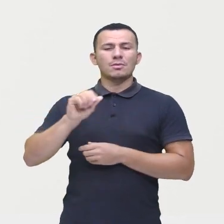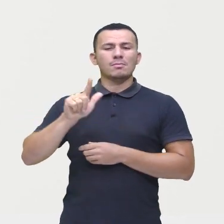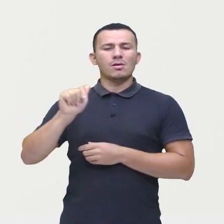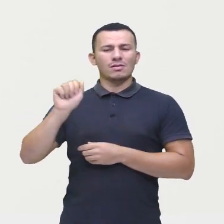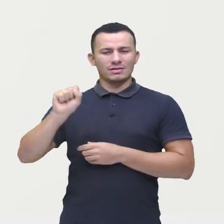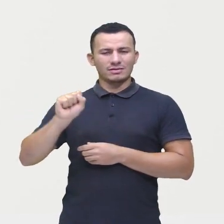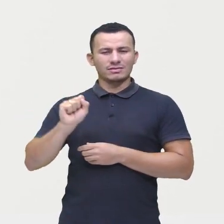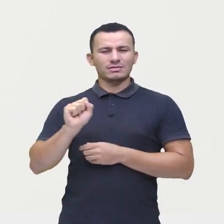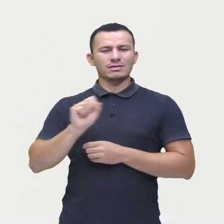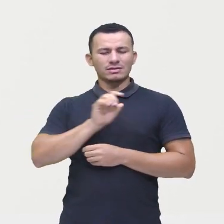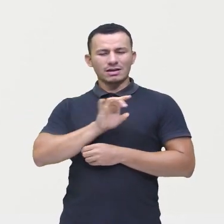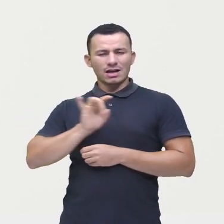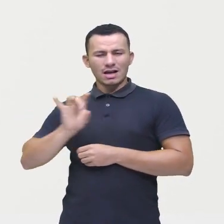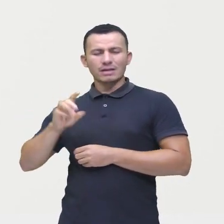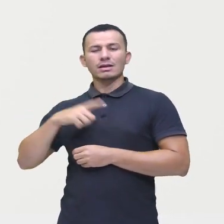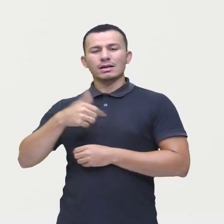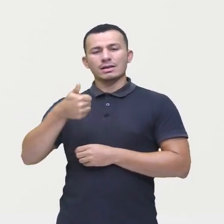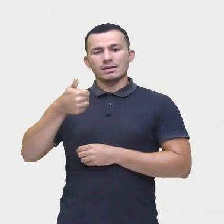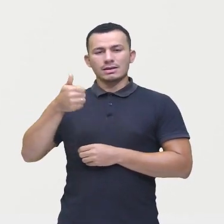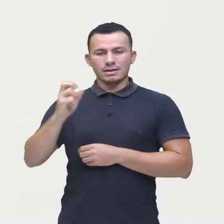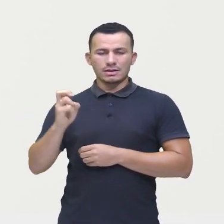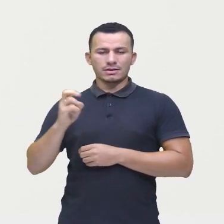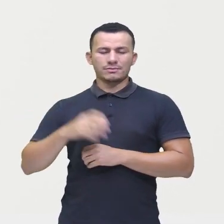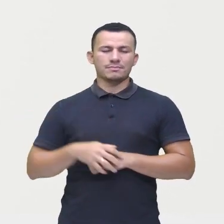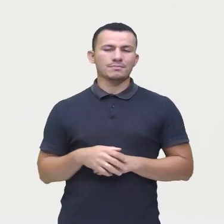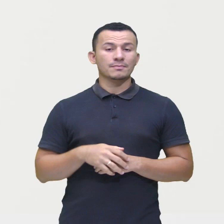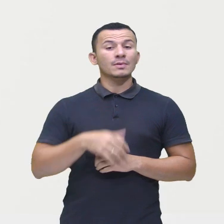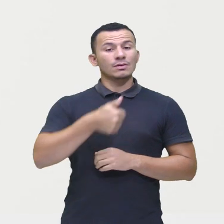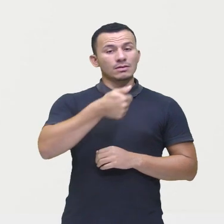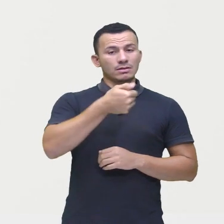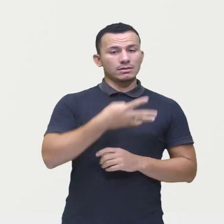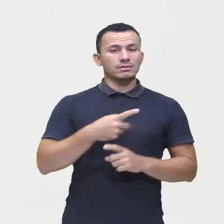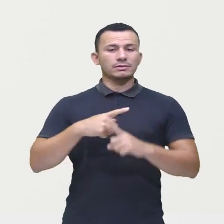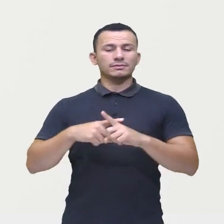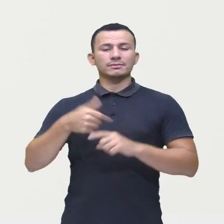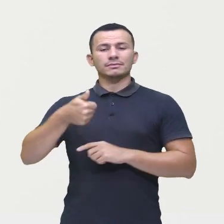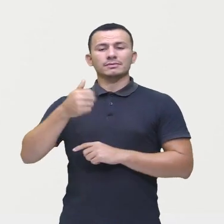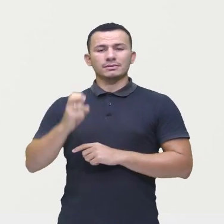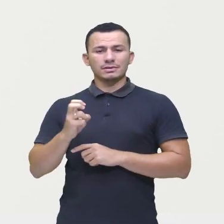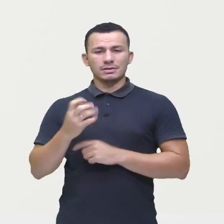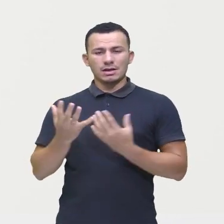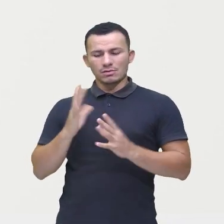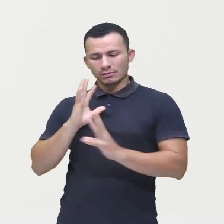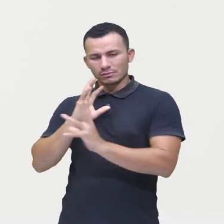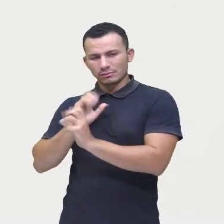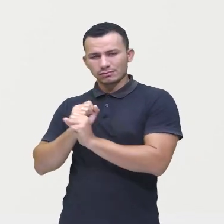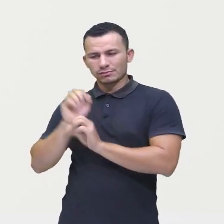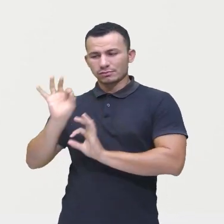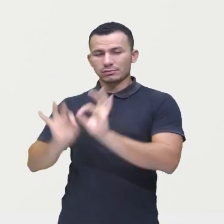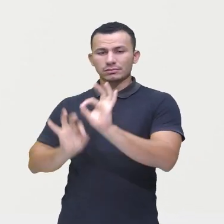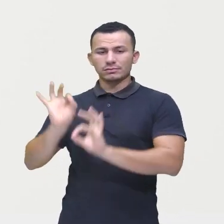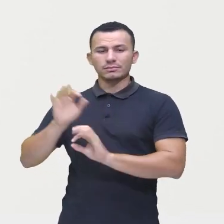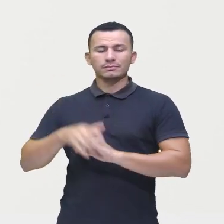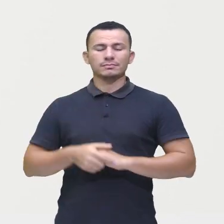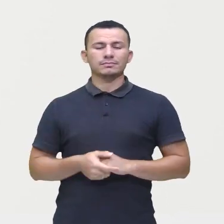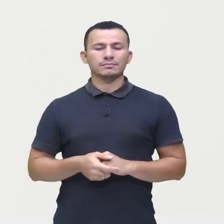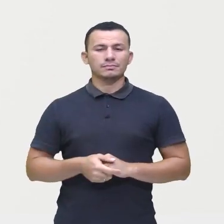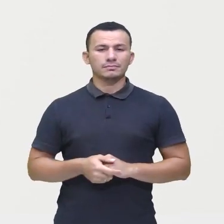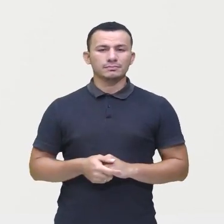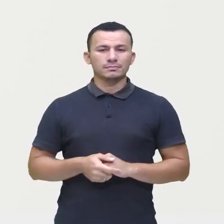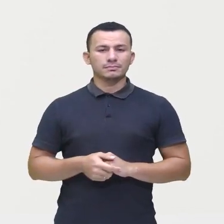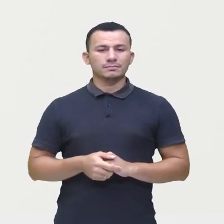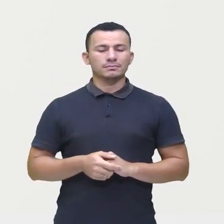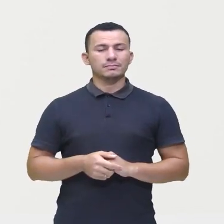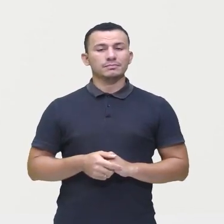quê? Quanto é 14 vezes 15? Vamos fazer a conta. Então, aqui nossa tela de cálculo,